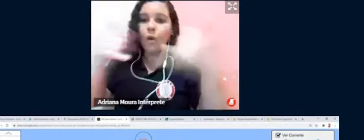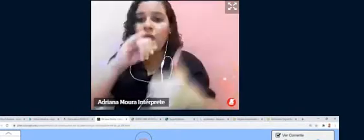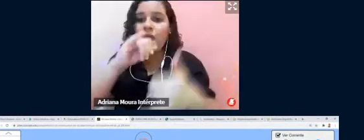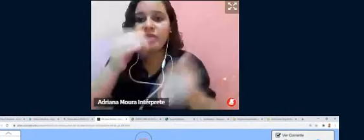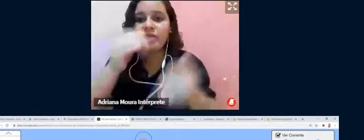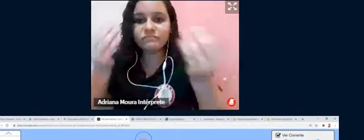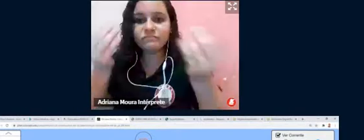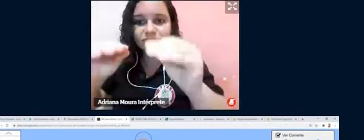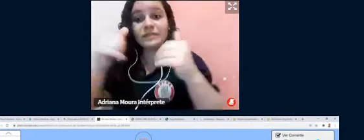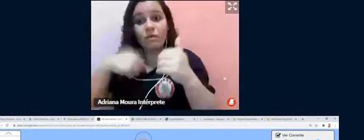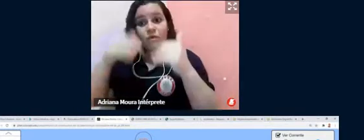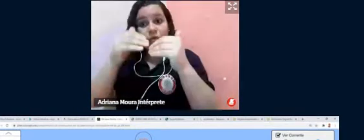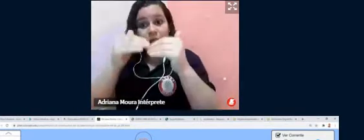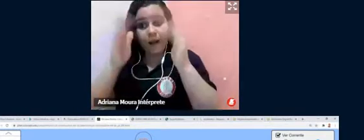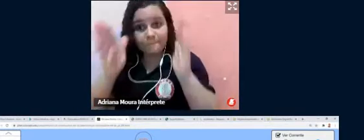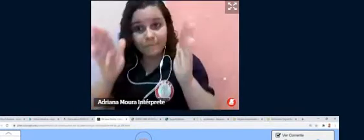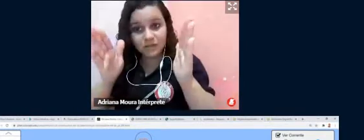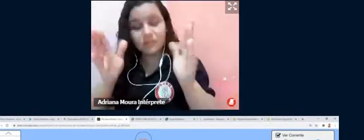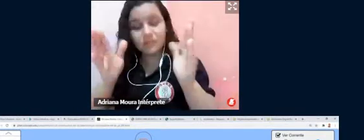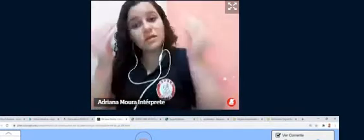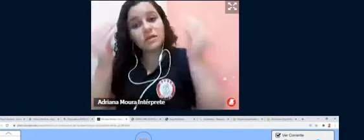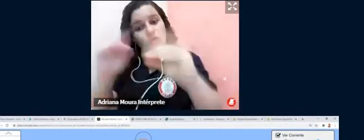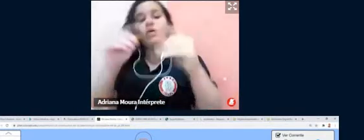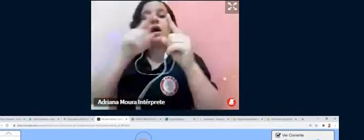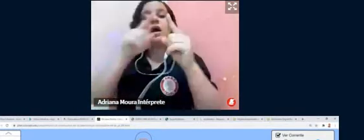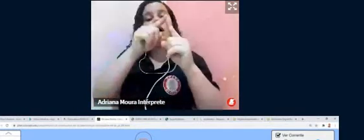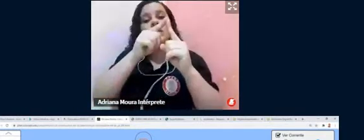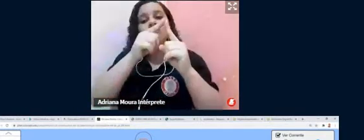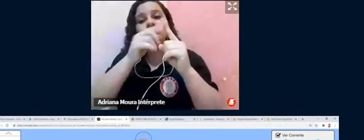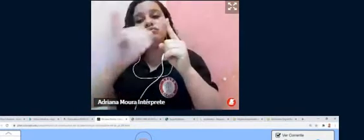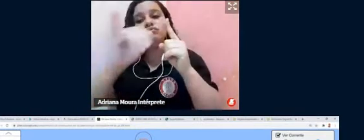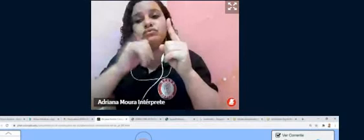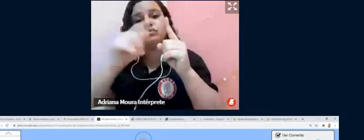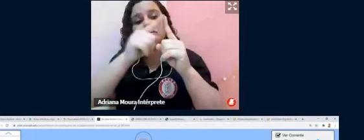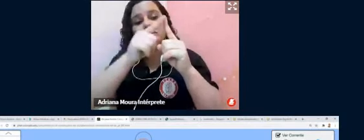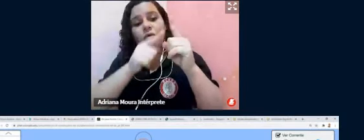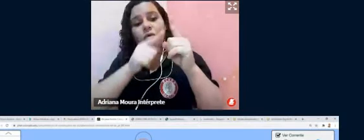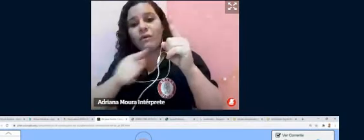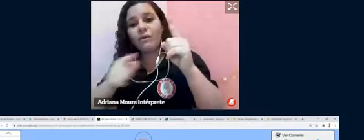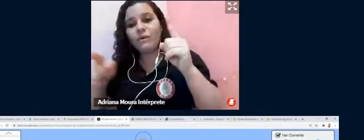e vou fazer com que a corrente passe por dentro do medidor.